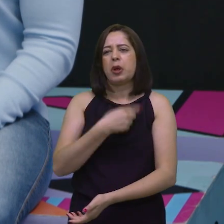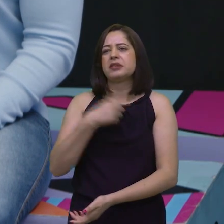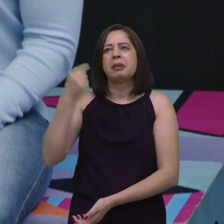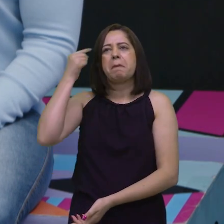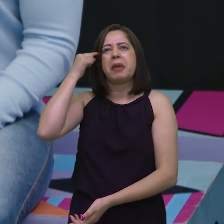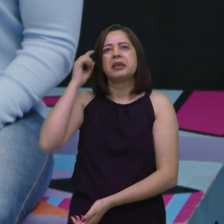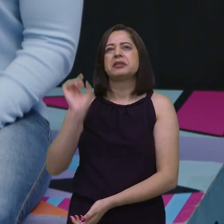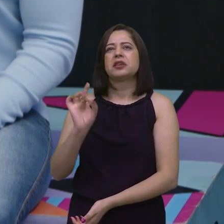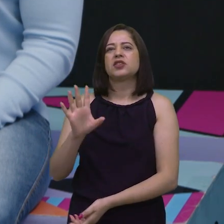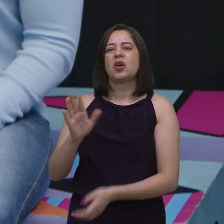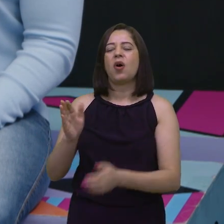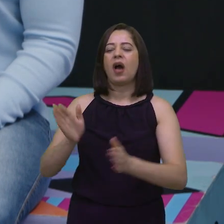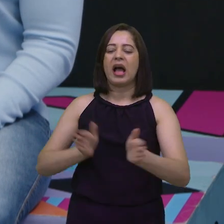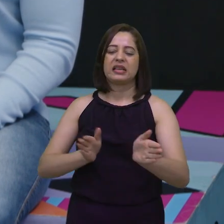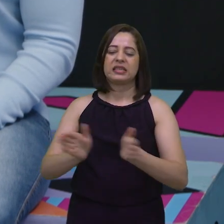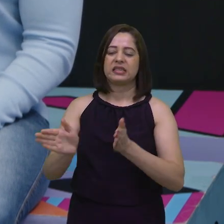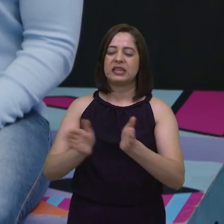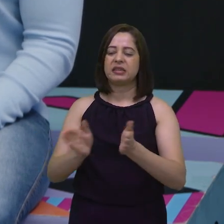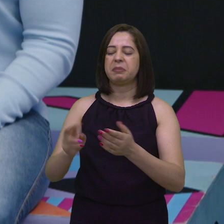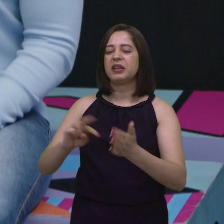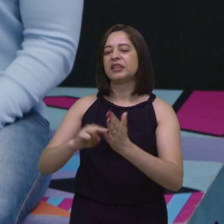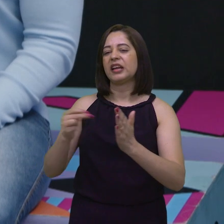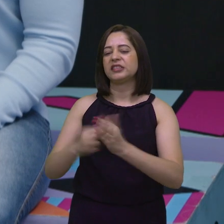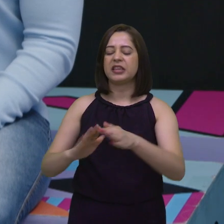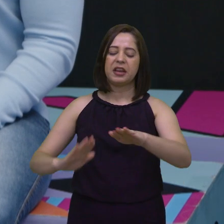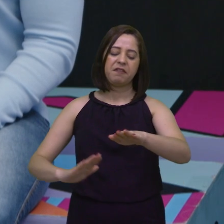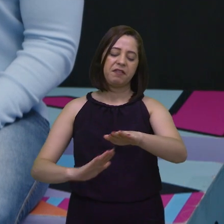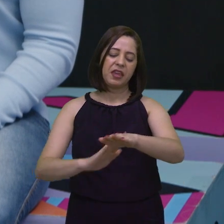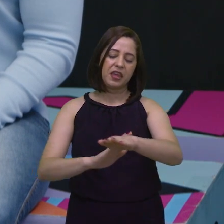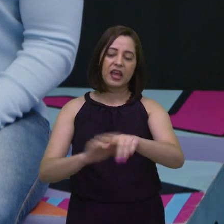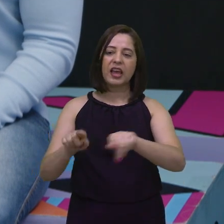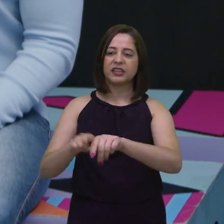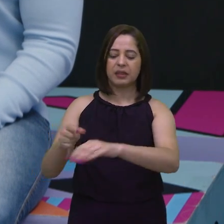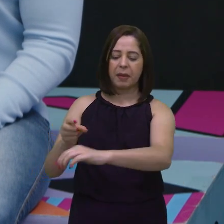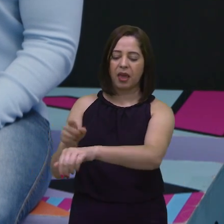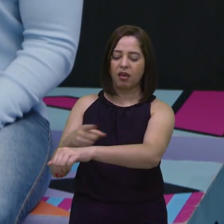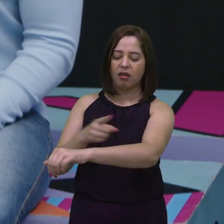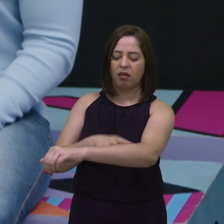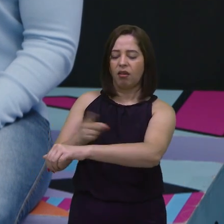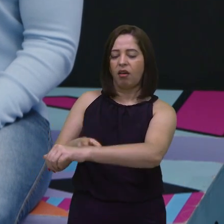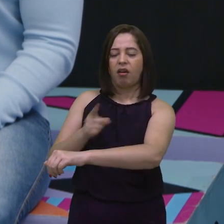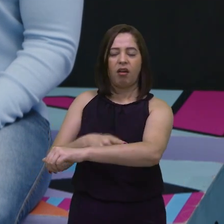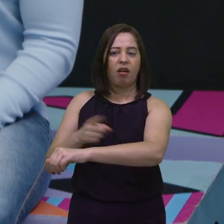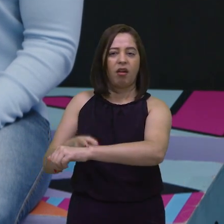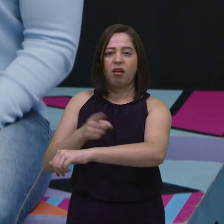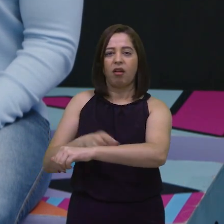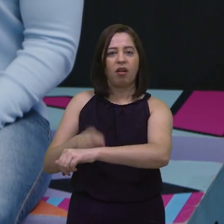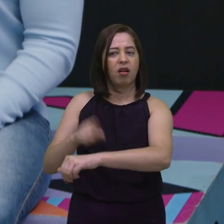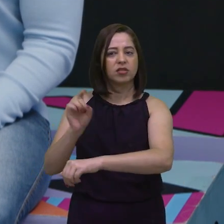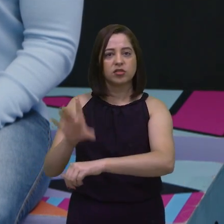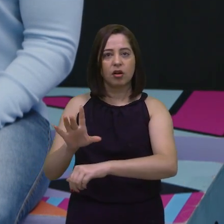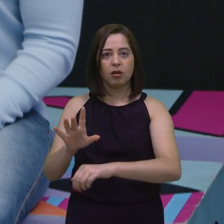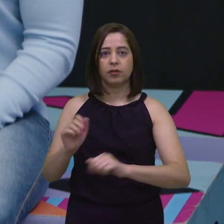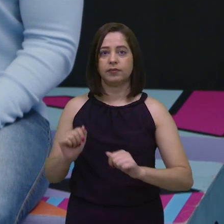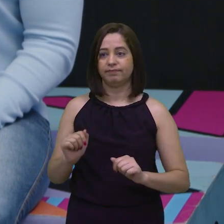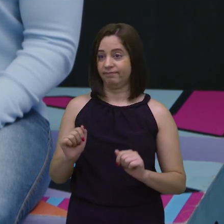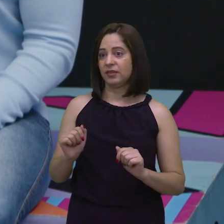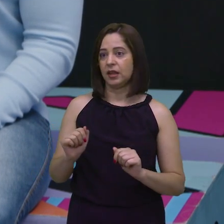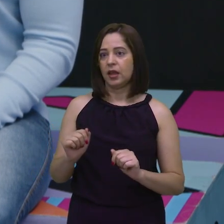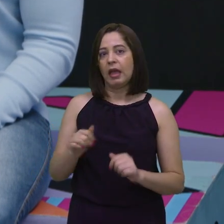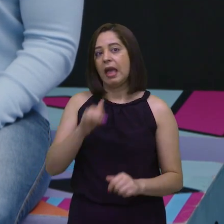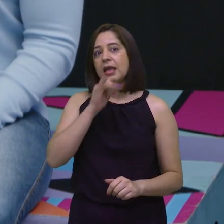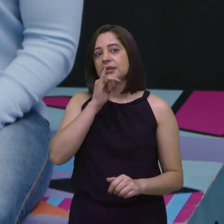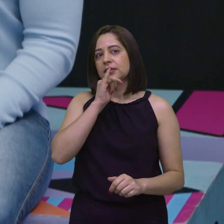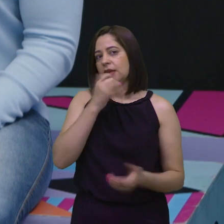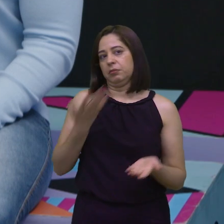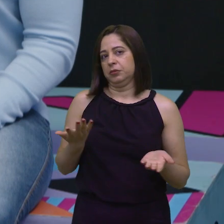somente à rampa, ao piso tátil, né? Sendo que tem outros casos que acabam ficando distantes, que, por exemplo,